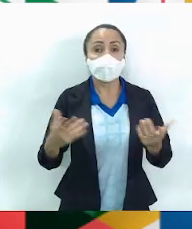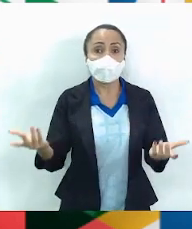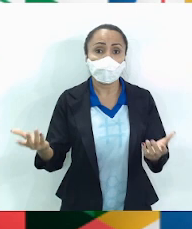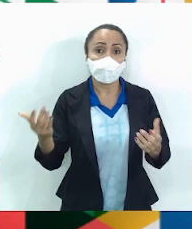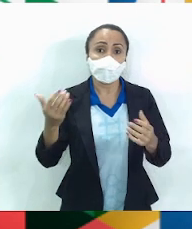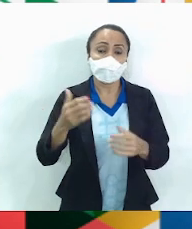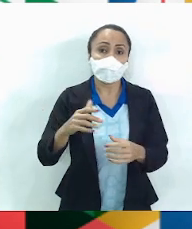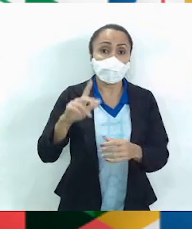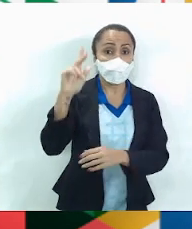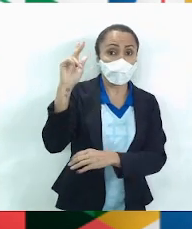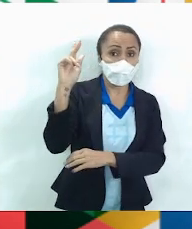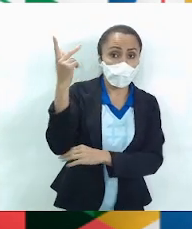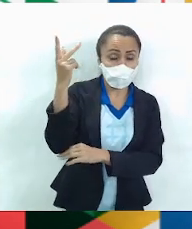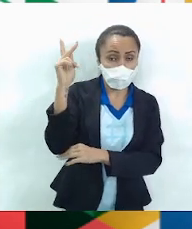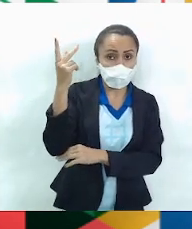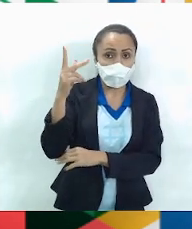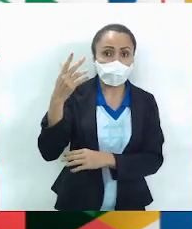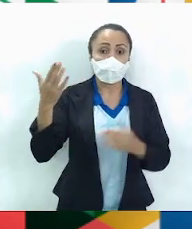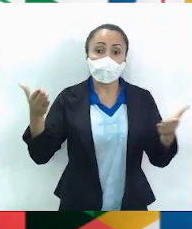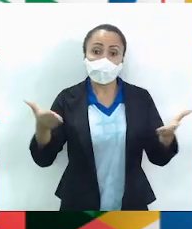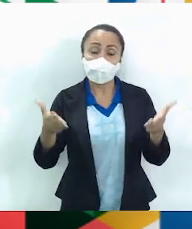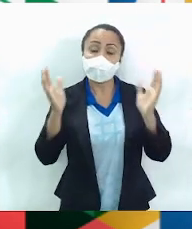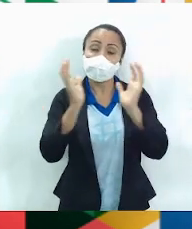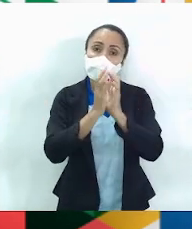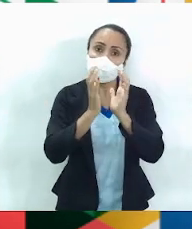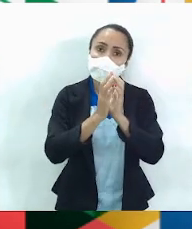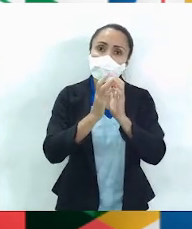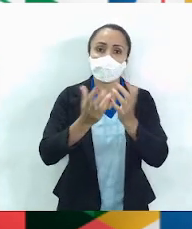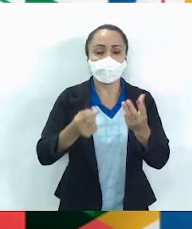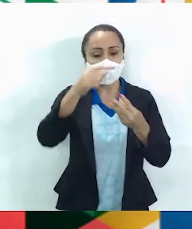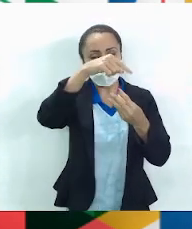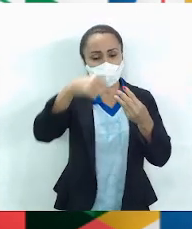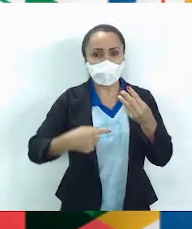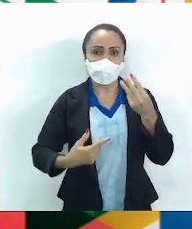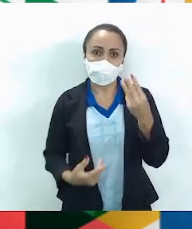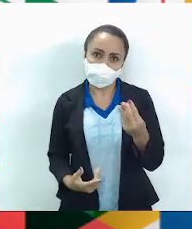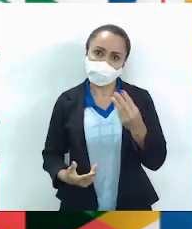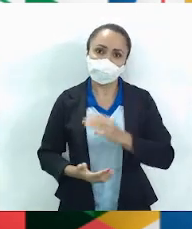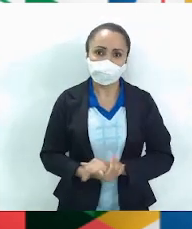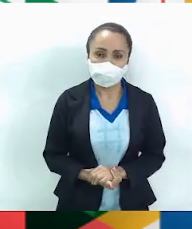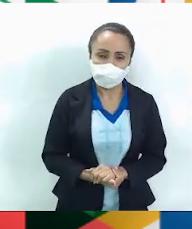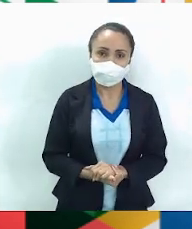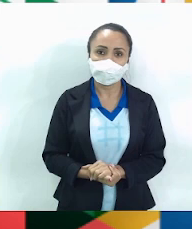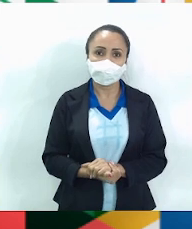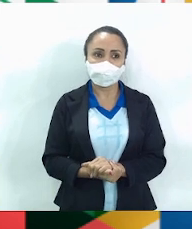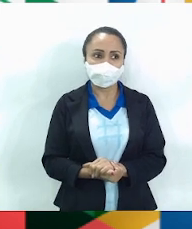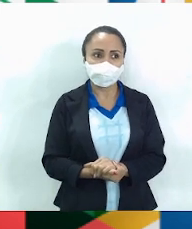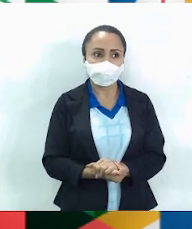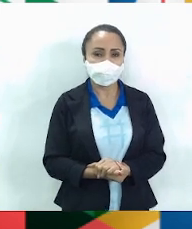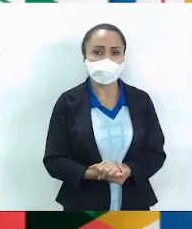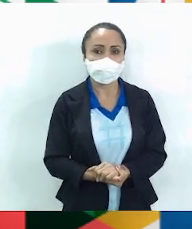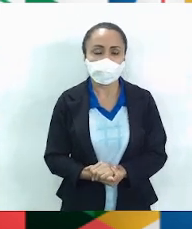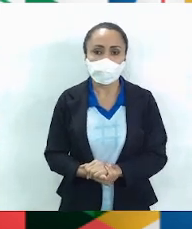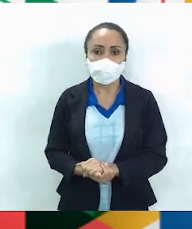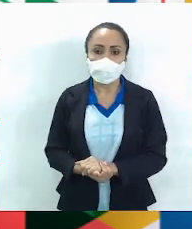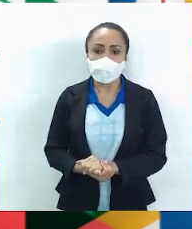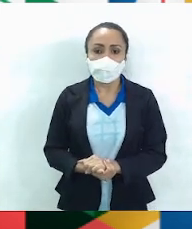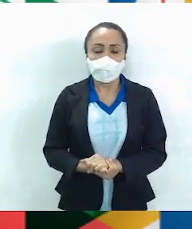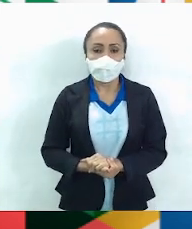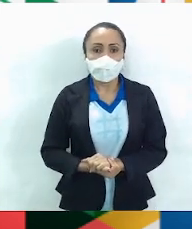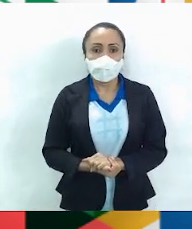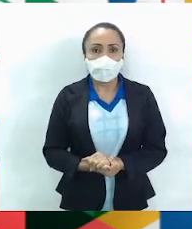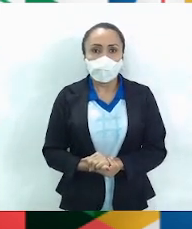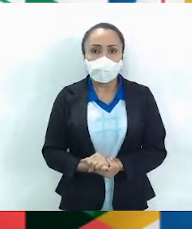e o Porto Digital aqui em Recife. Olha que orgulho, né? Porto Digital Recife aí estando aí nesses polos dos tecnopolos